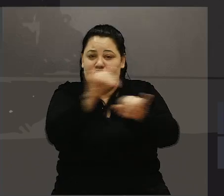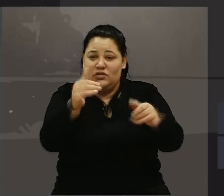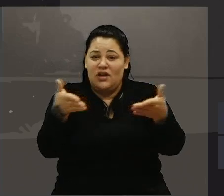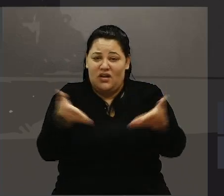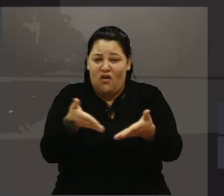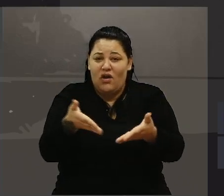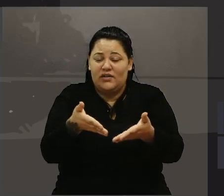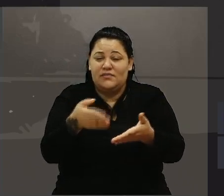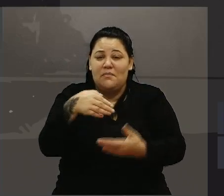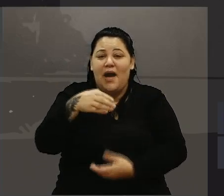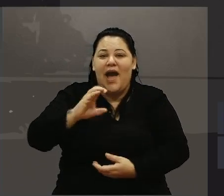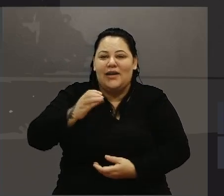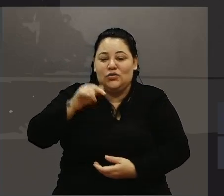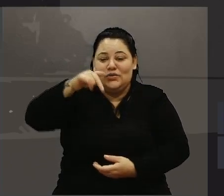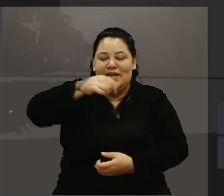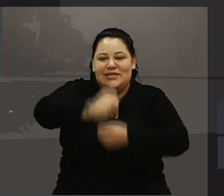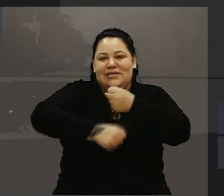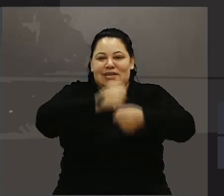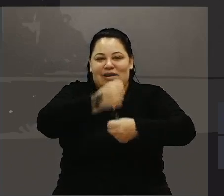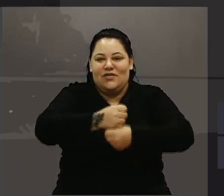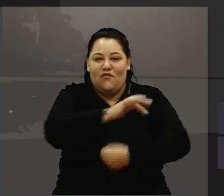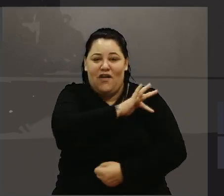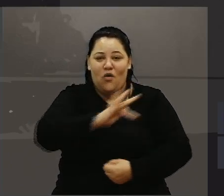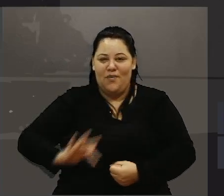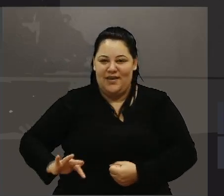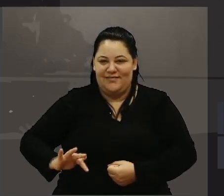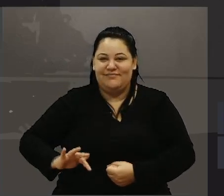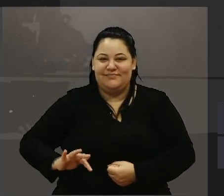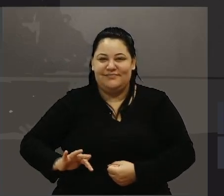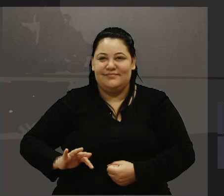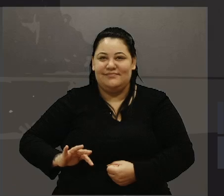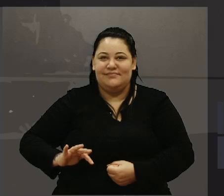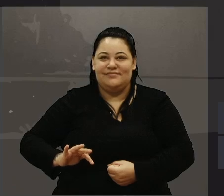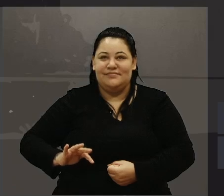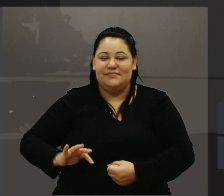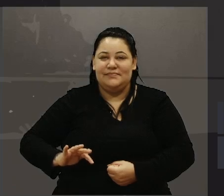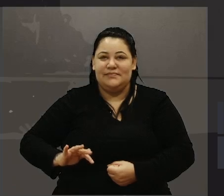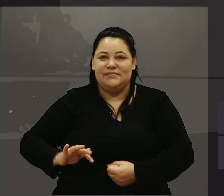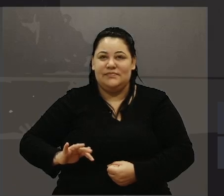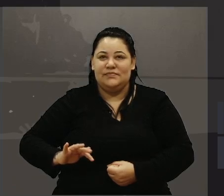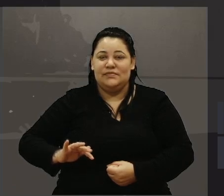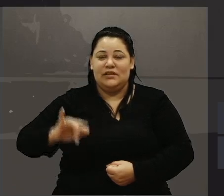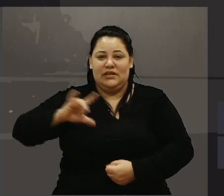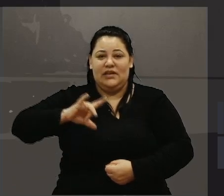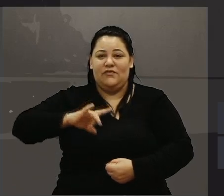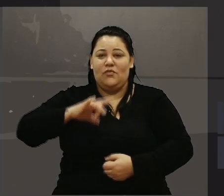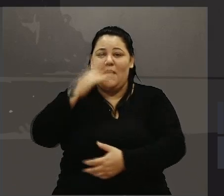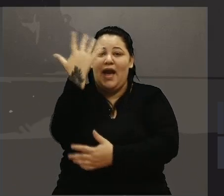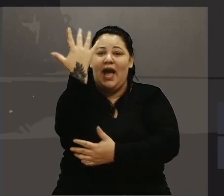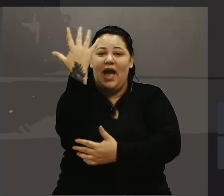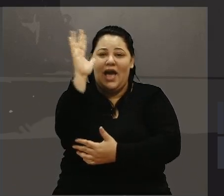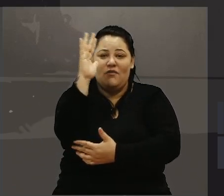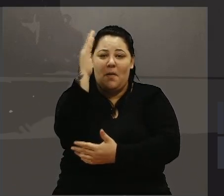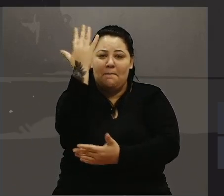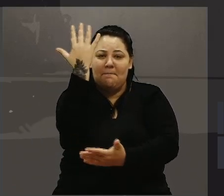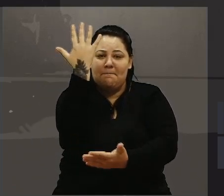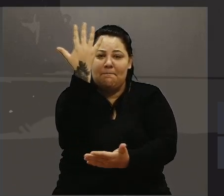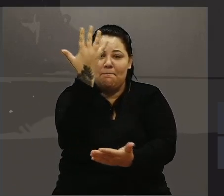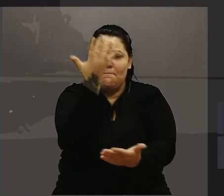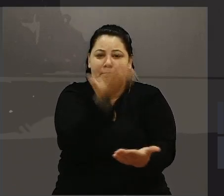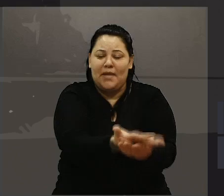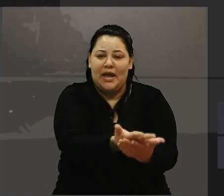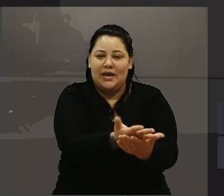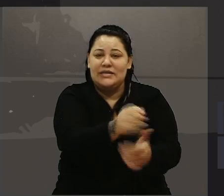de março desse ano, aqui de Farroupilha, que caiu um eucalipto, uma árvore ali em cima de um ciclista,